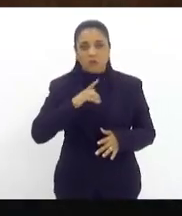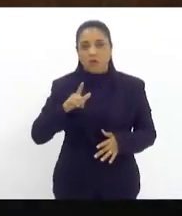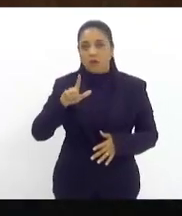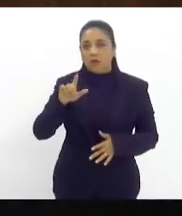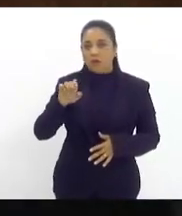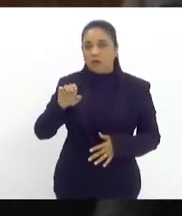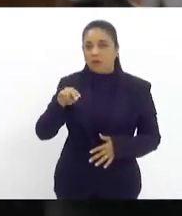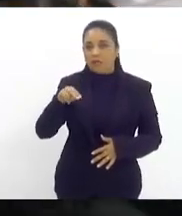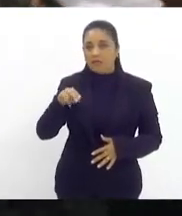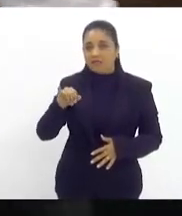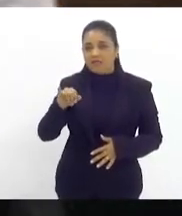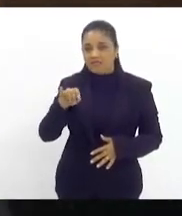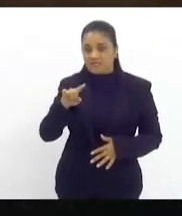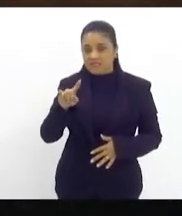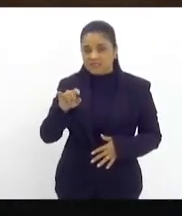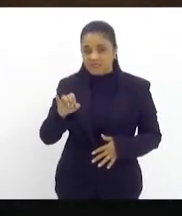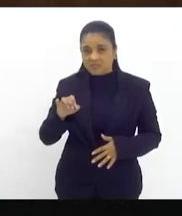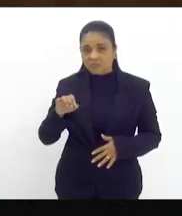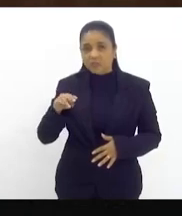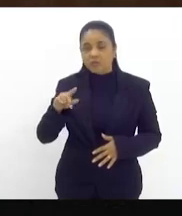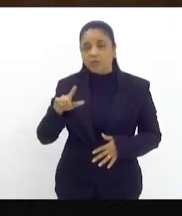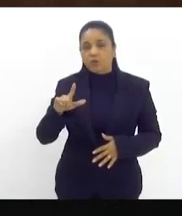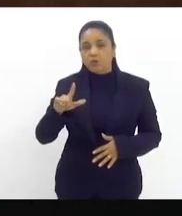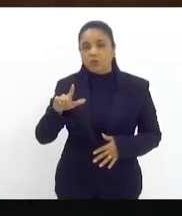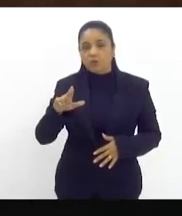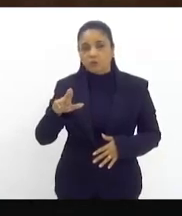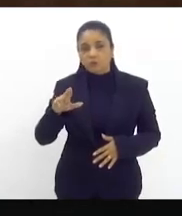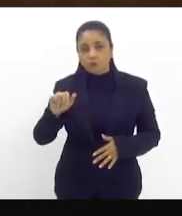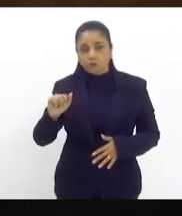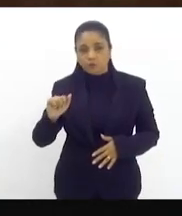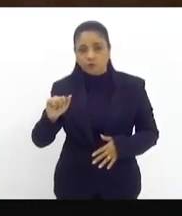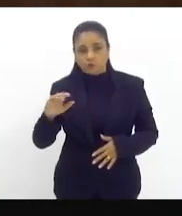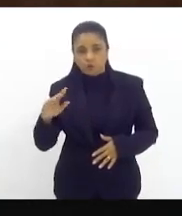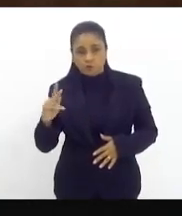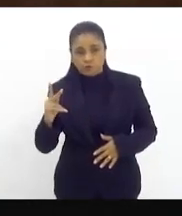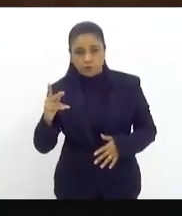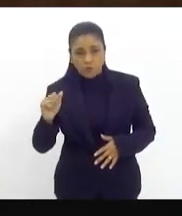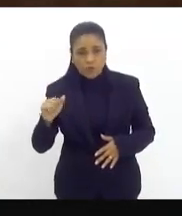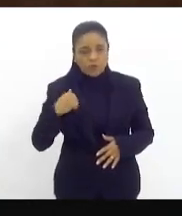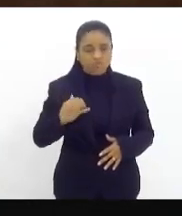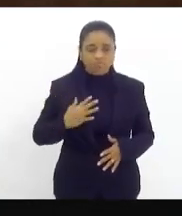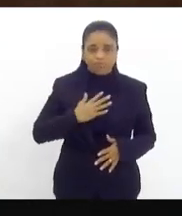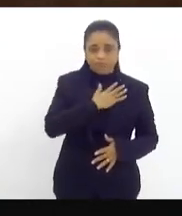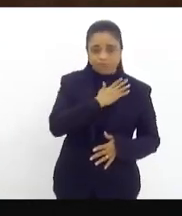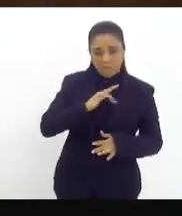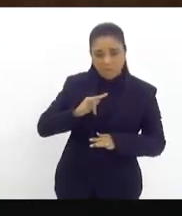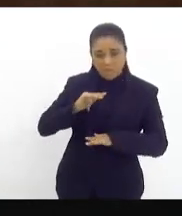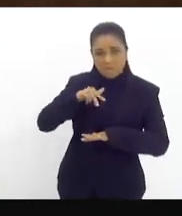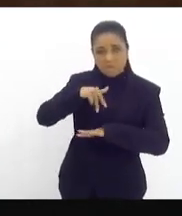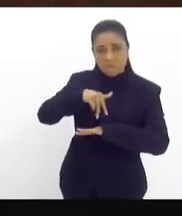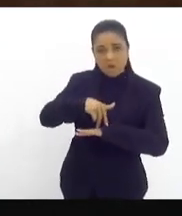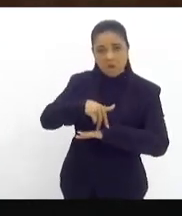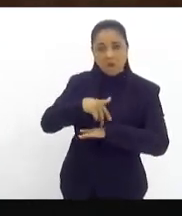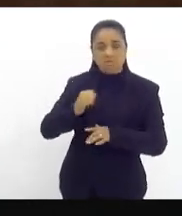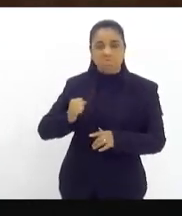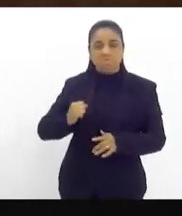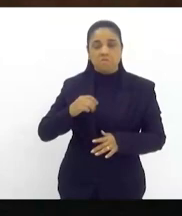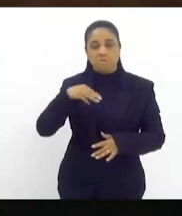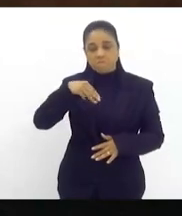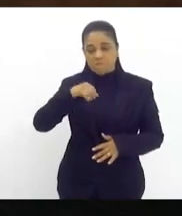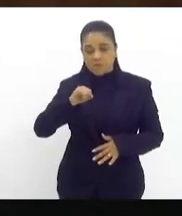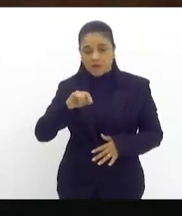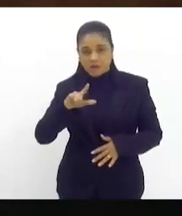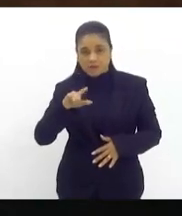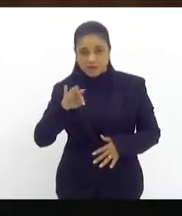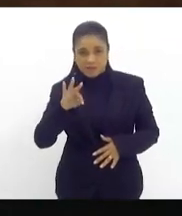Shoa, que é a primeira médica a chegar a um patamar full da PM, uma policial militar exemplar, que passa muitas